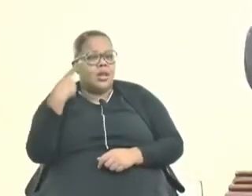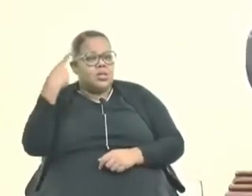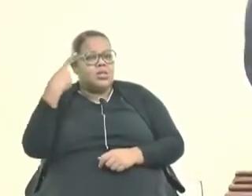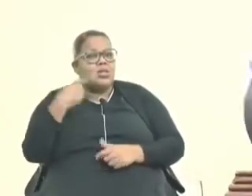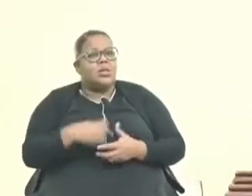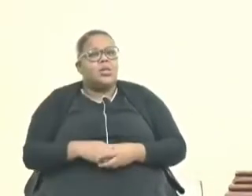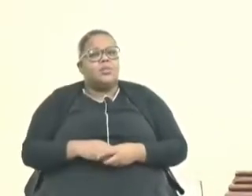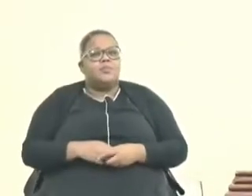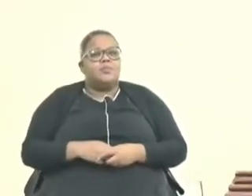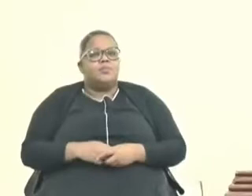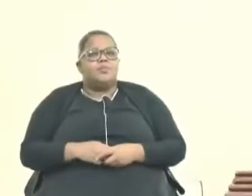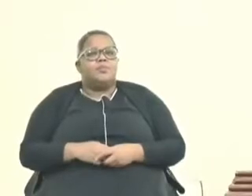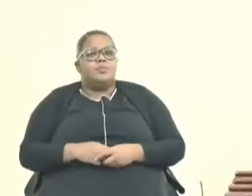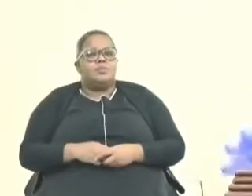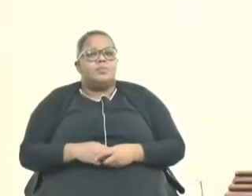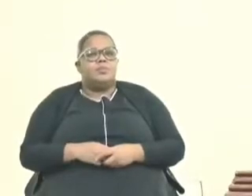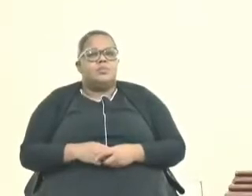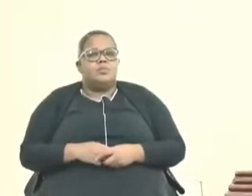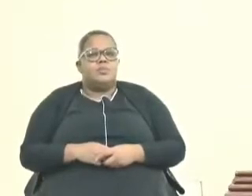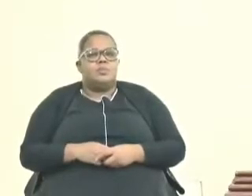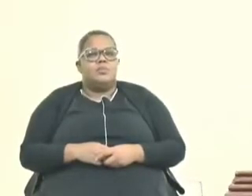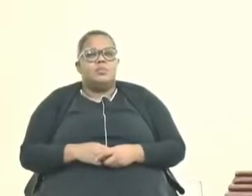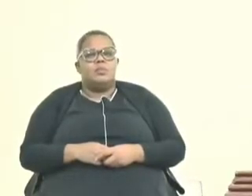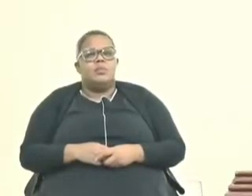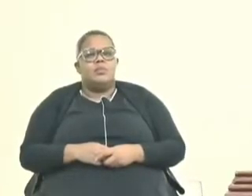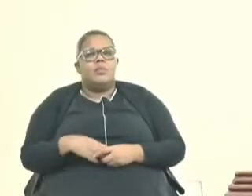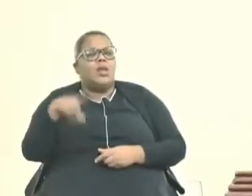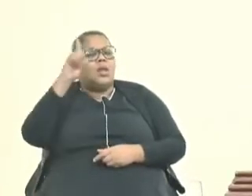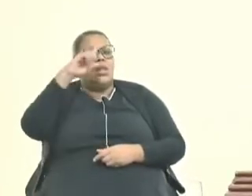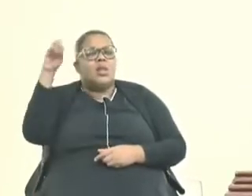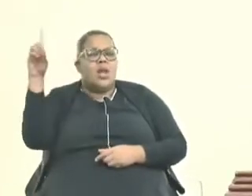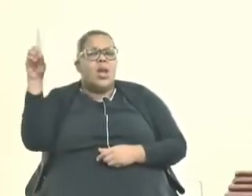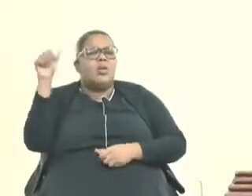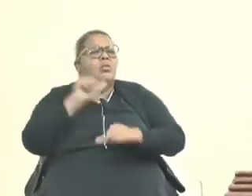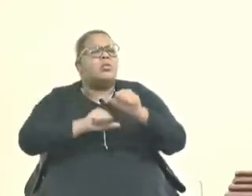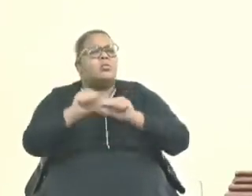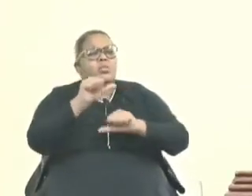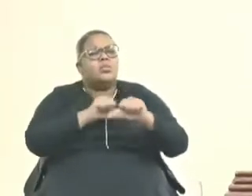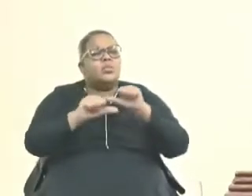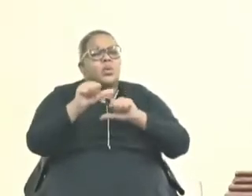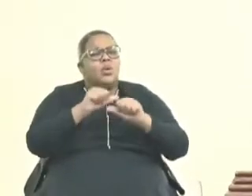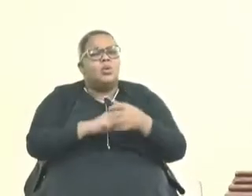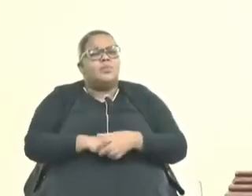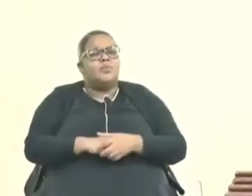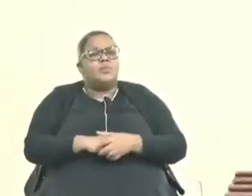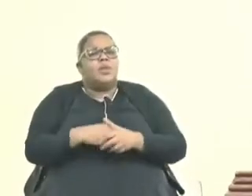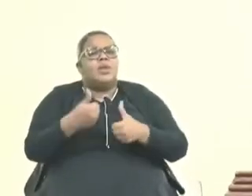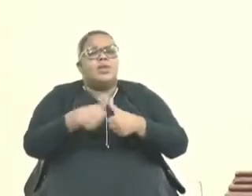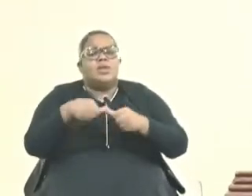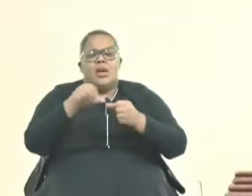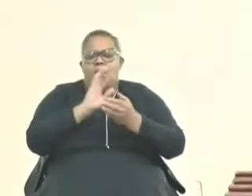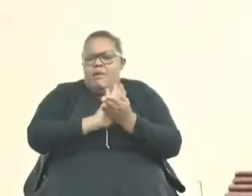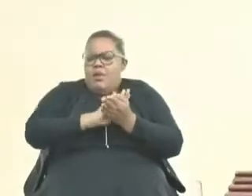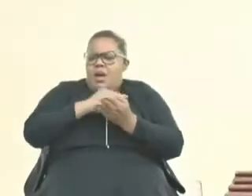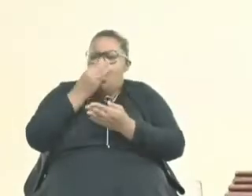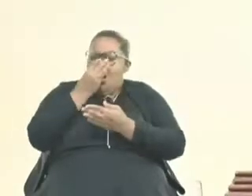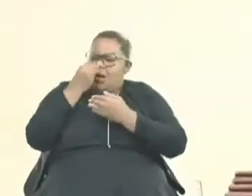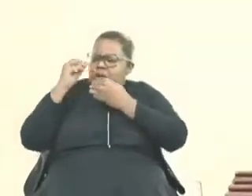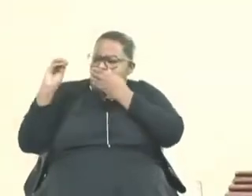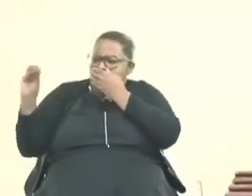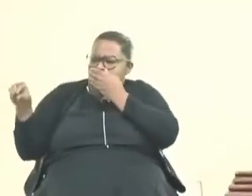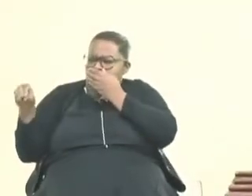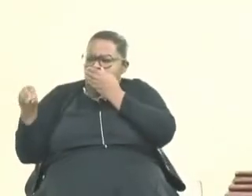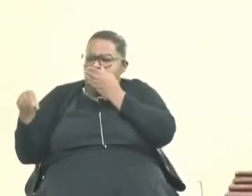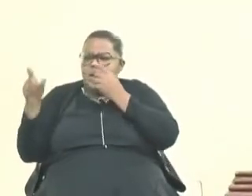nós estamos fingindo que ele mudou mas nós sabemos que ele não mudou ele tava fora da presença de Deus mas eles